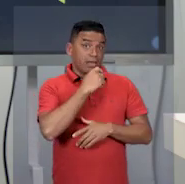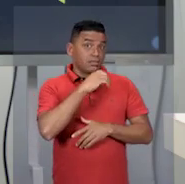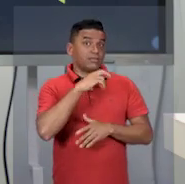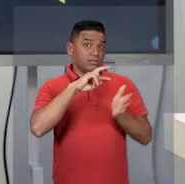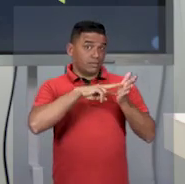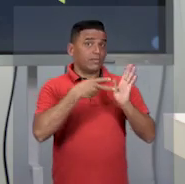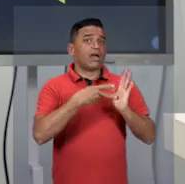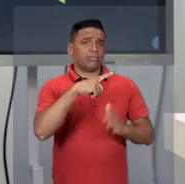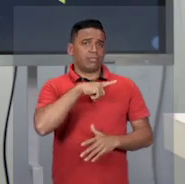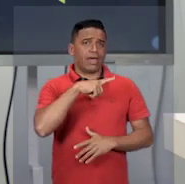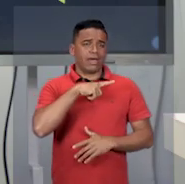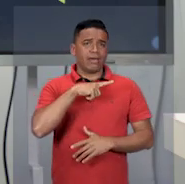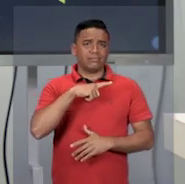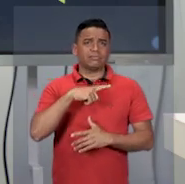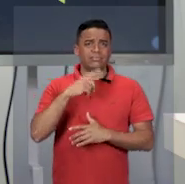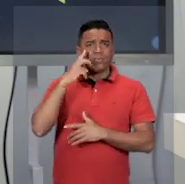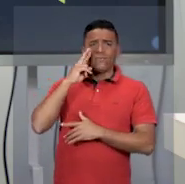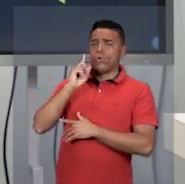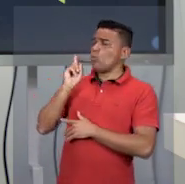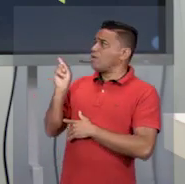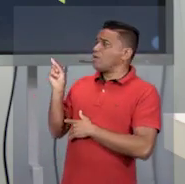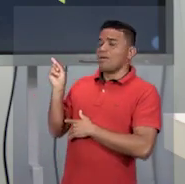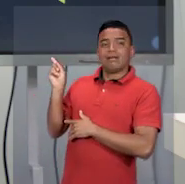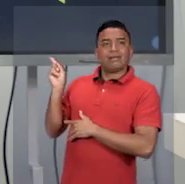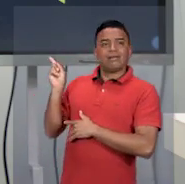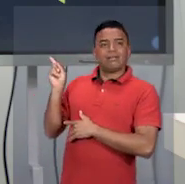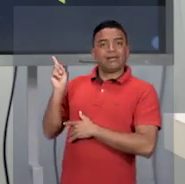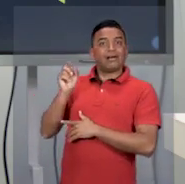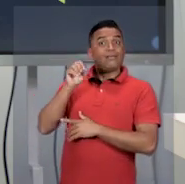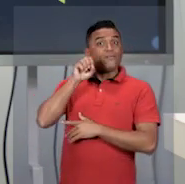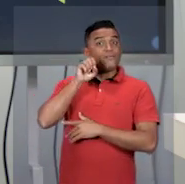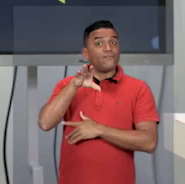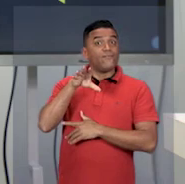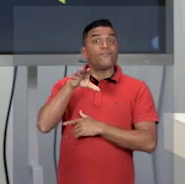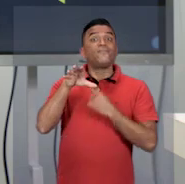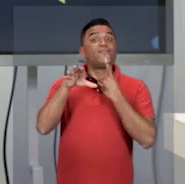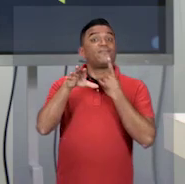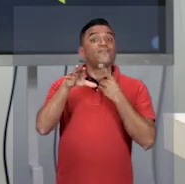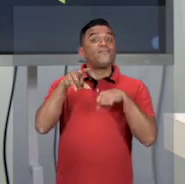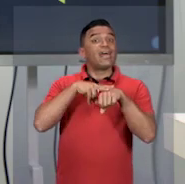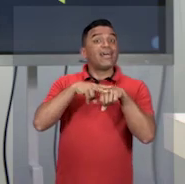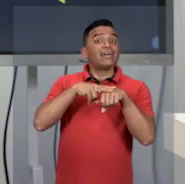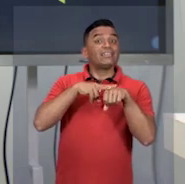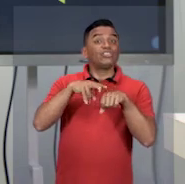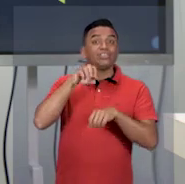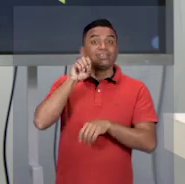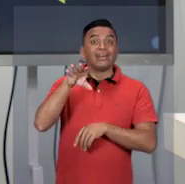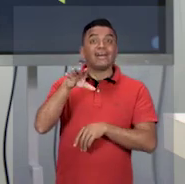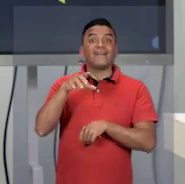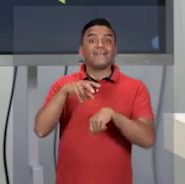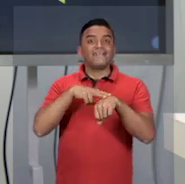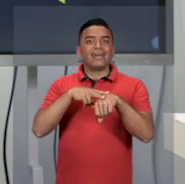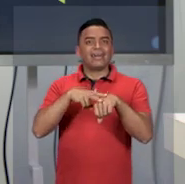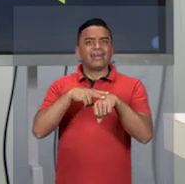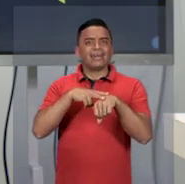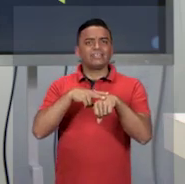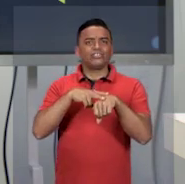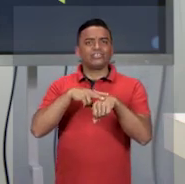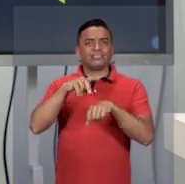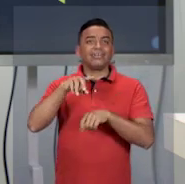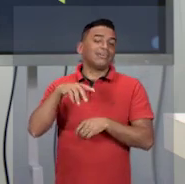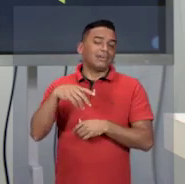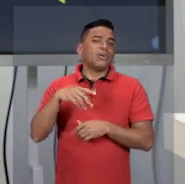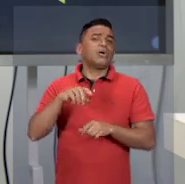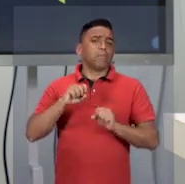gente fala assim, we have a green light, você tem uma luz verde, a mesma coisa de um sinal de trânsito, o que significa?